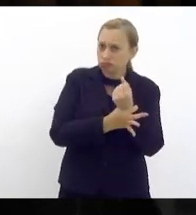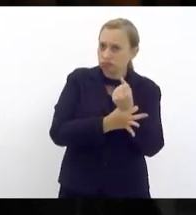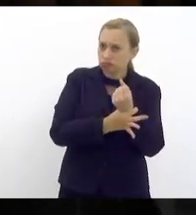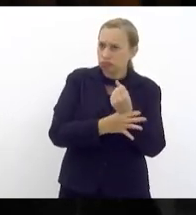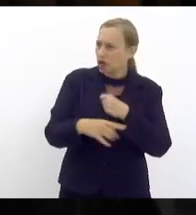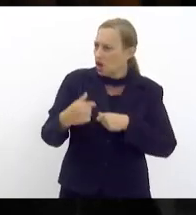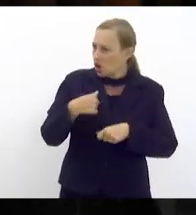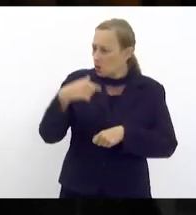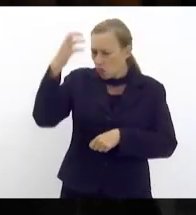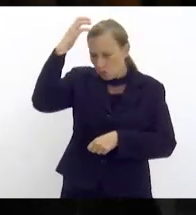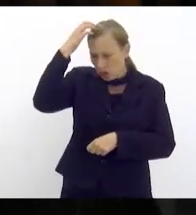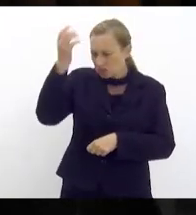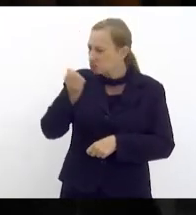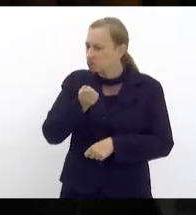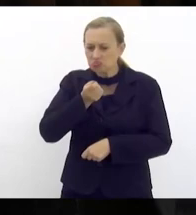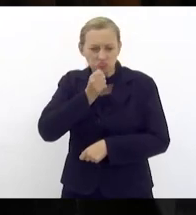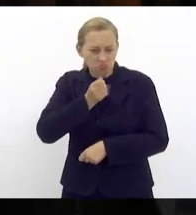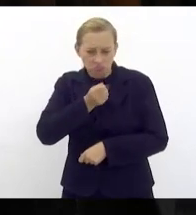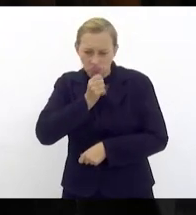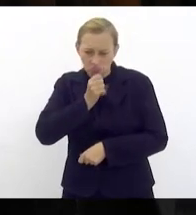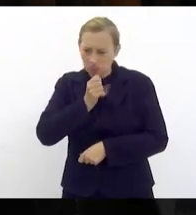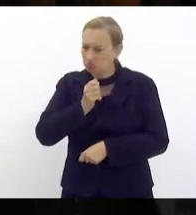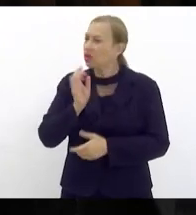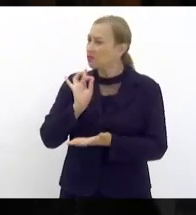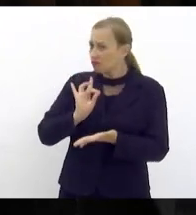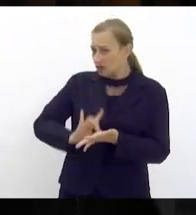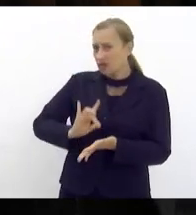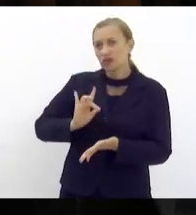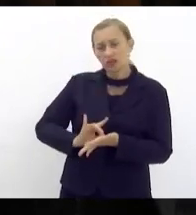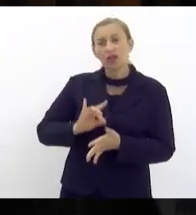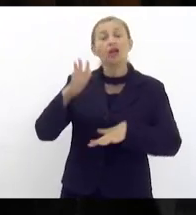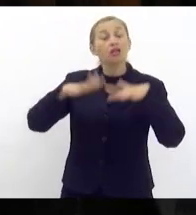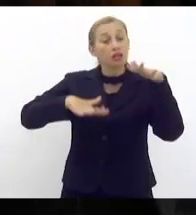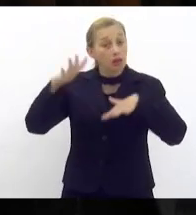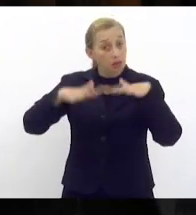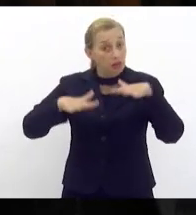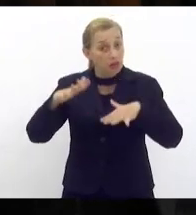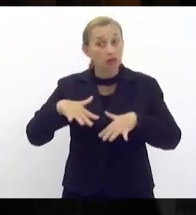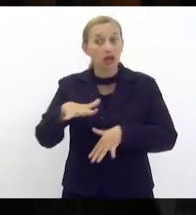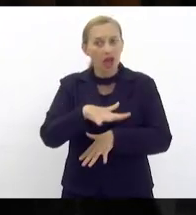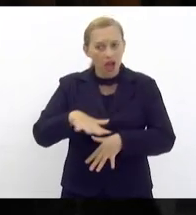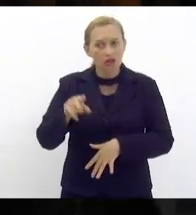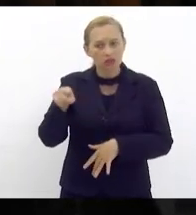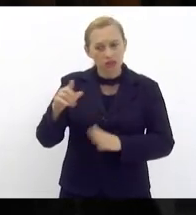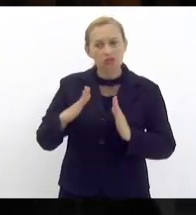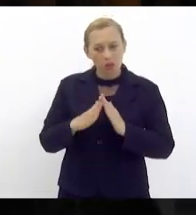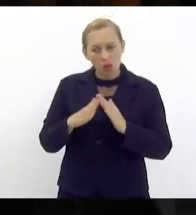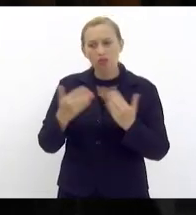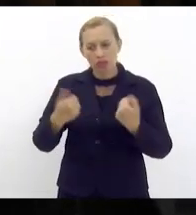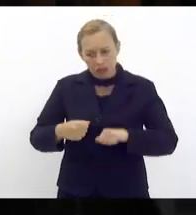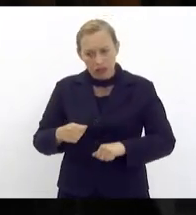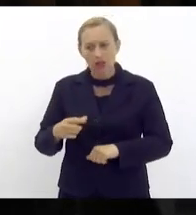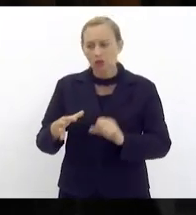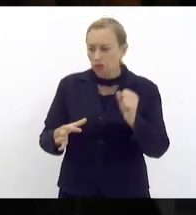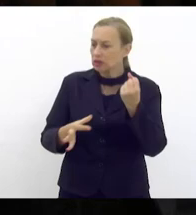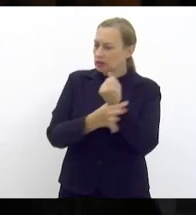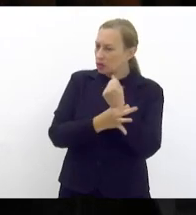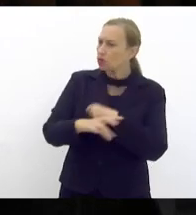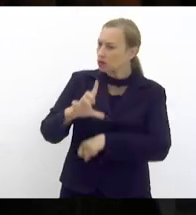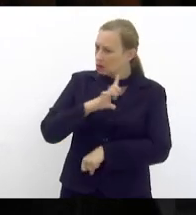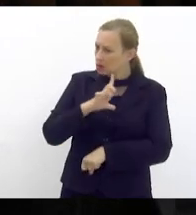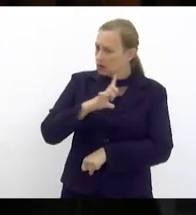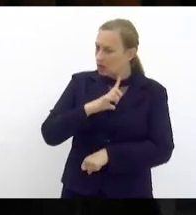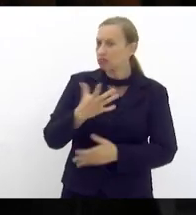incriminando ninguém é verdade dependendo da área que você mora tem que ter algum tipo de segurança